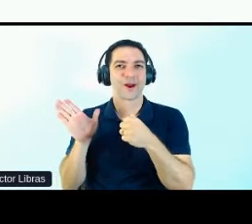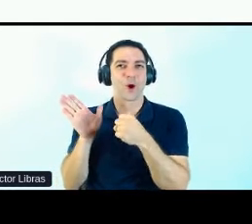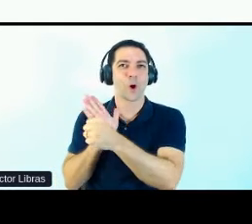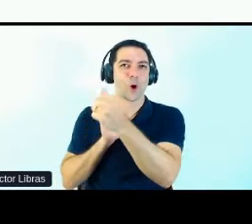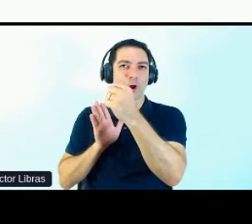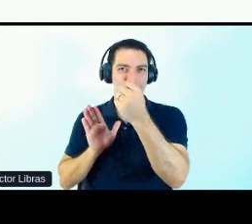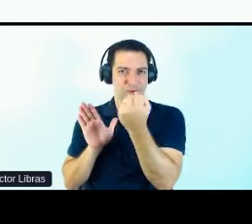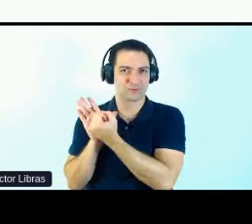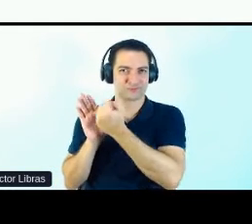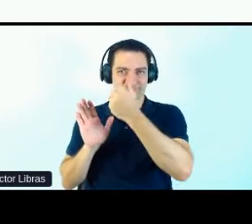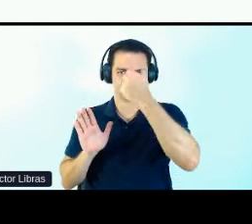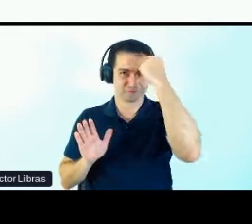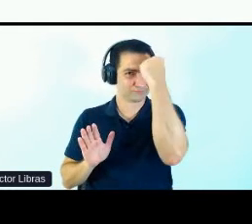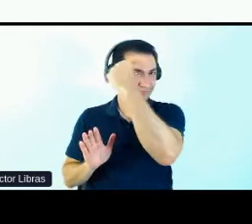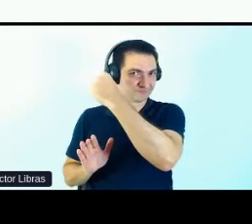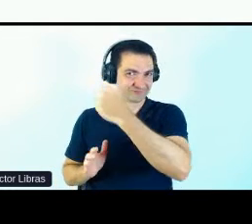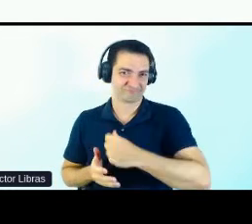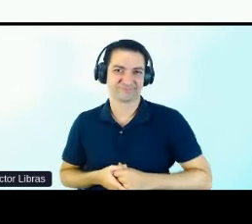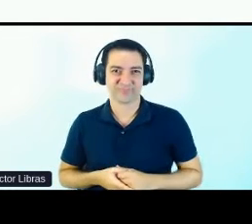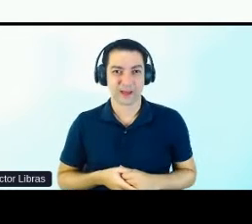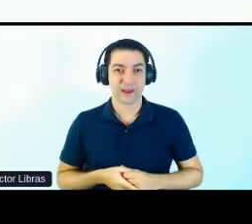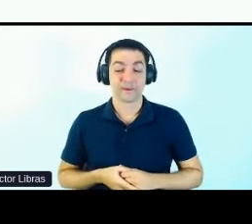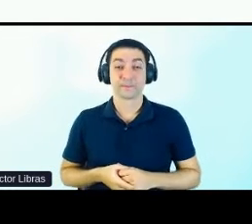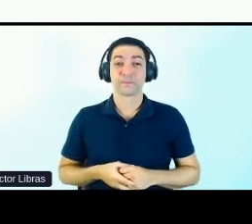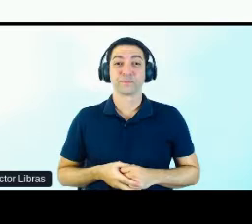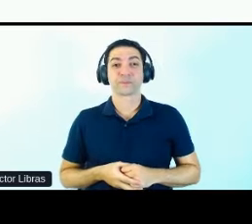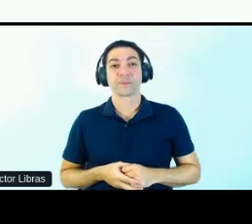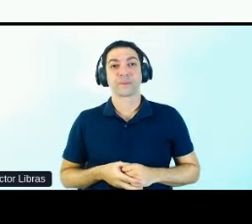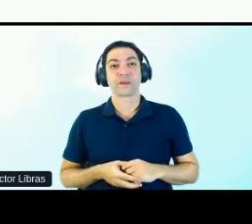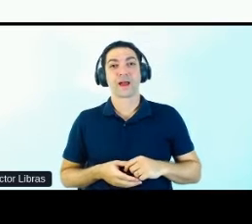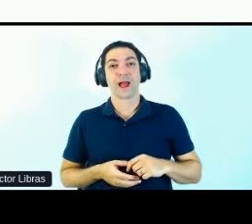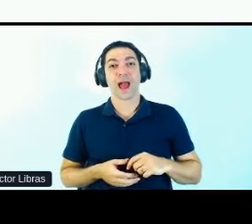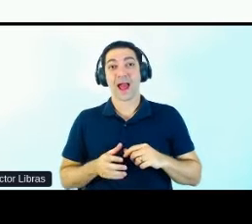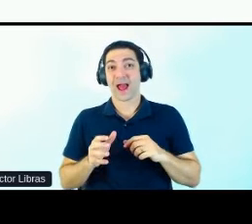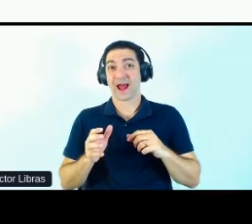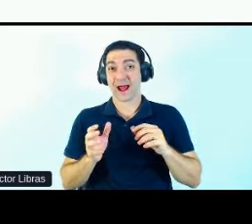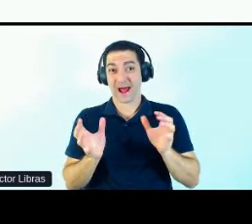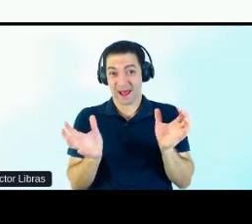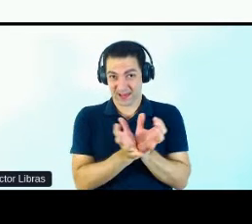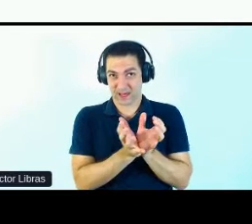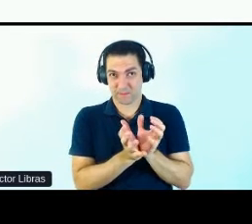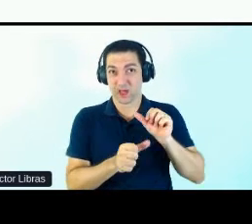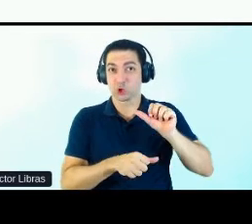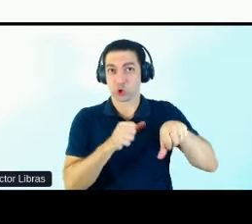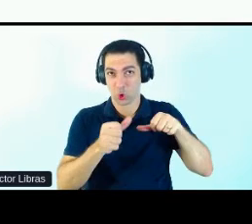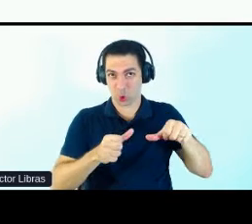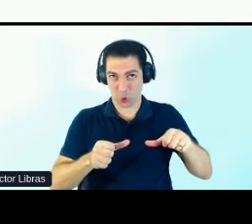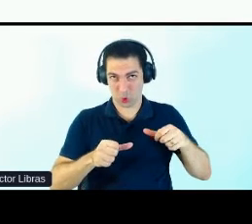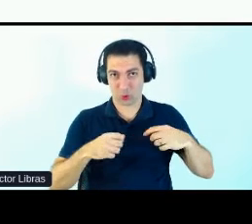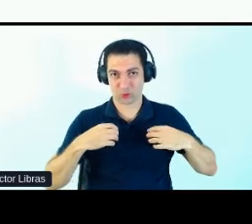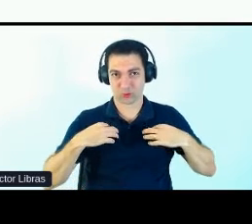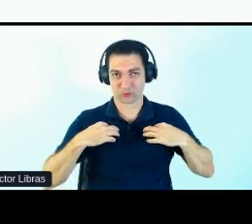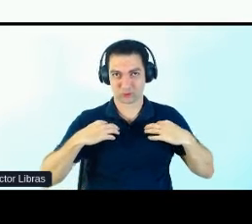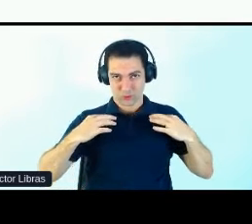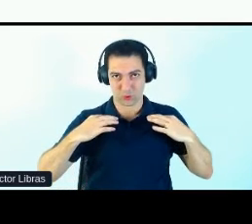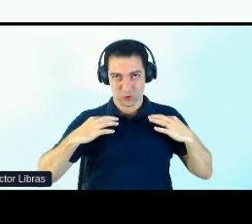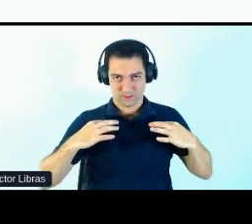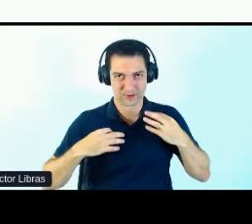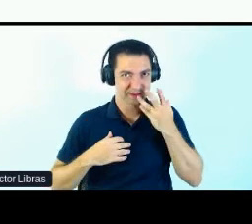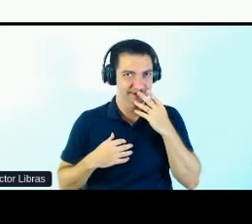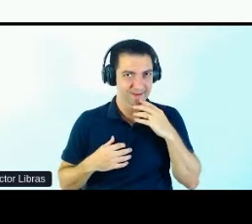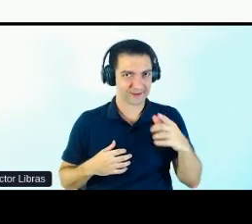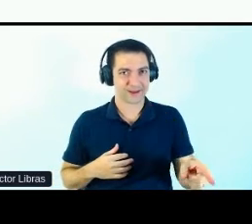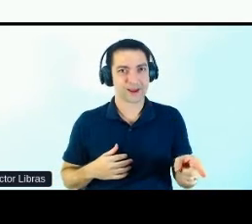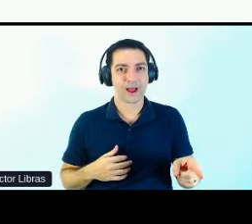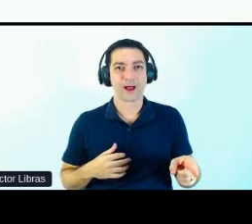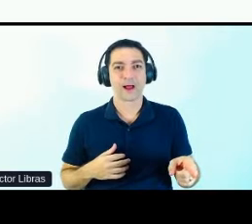produção trocou a roupa das duas crianças. A menina ela foi vestida com roupas de menino e passou a ser apresentada como